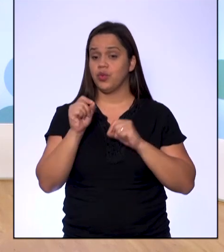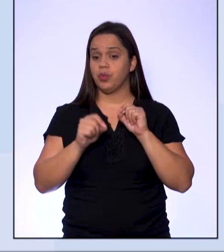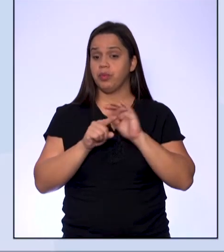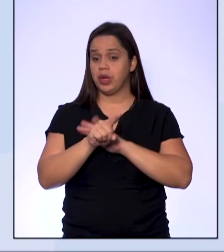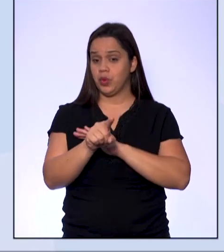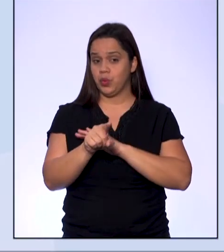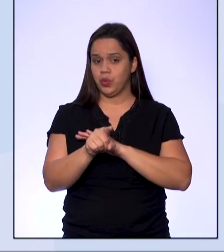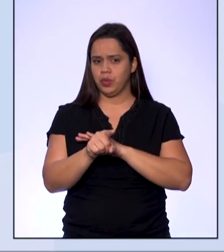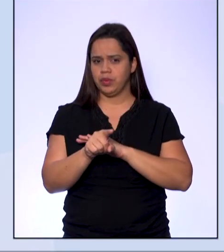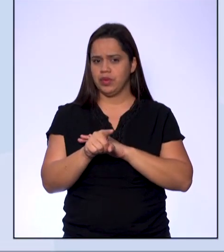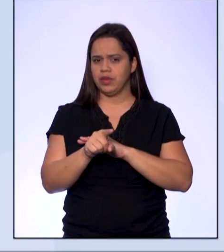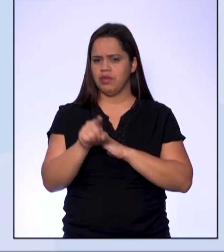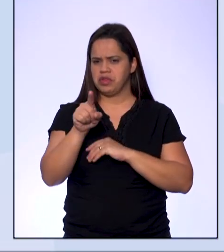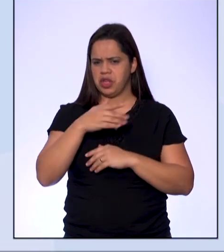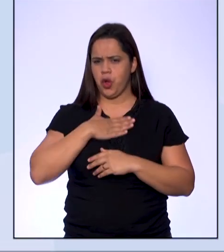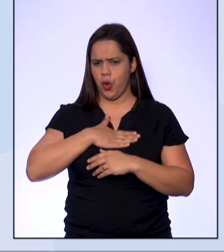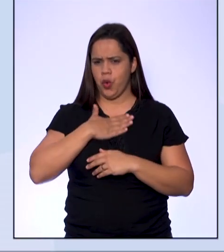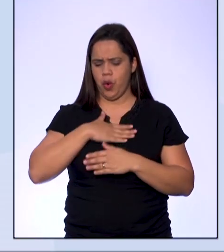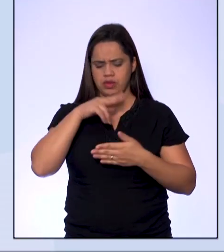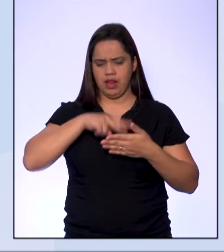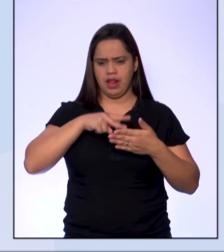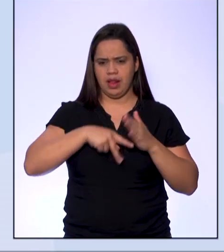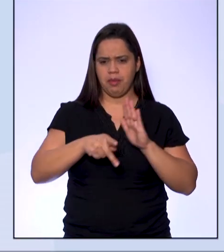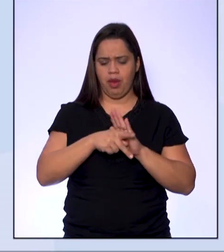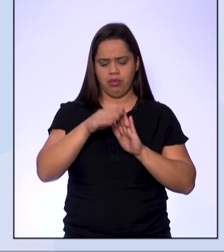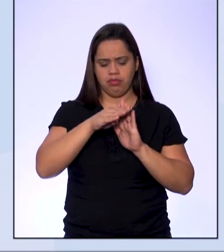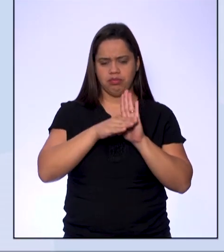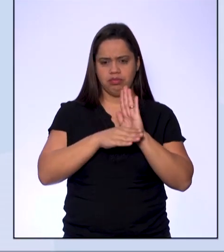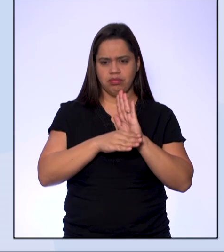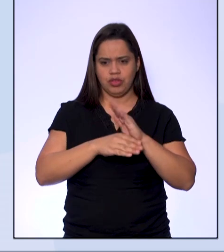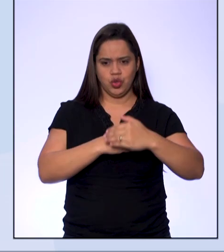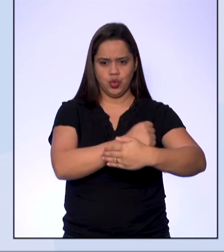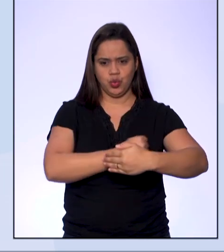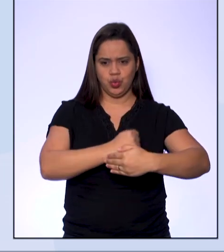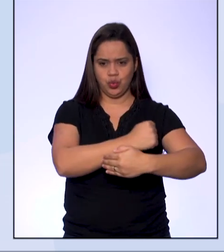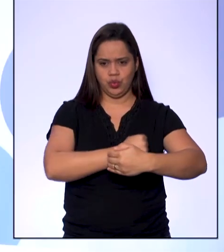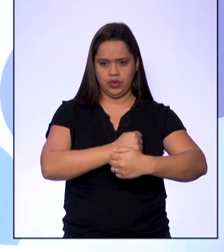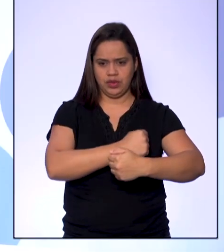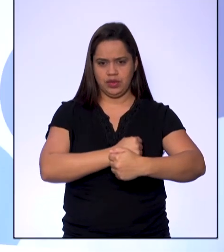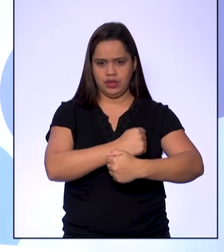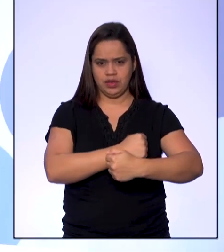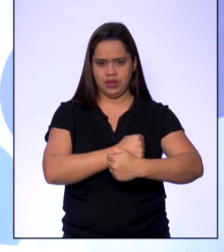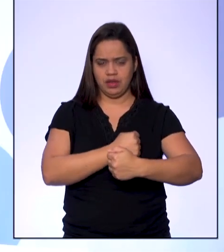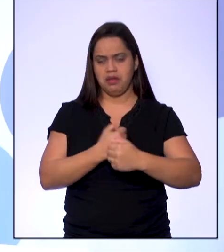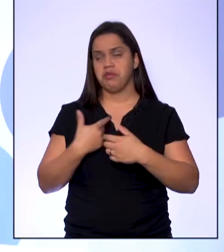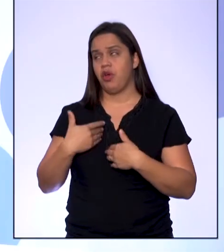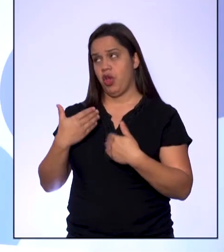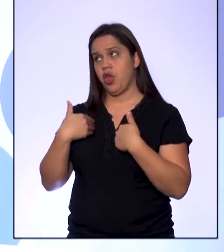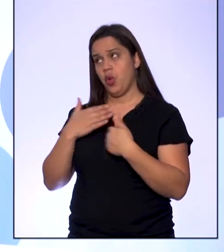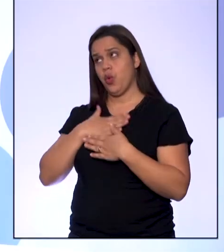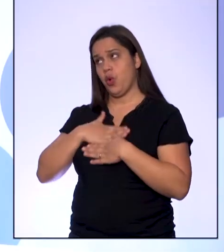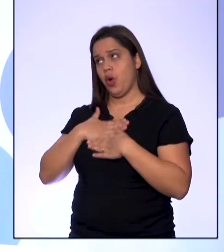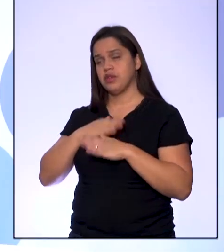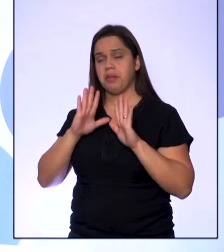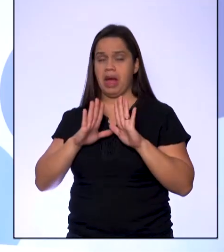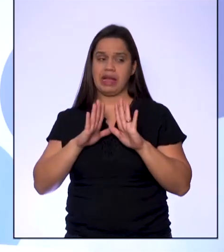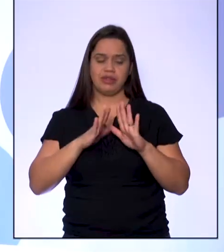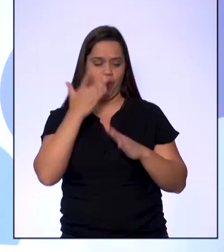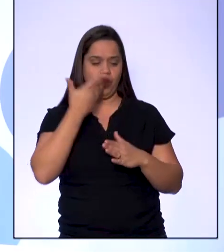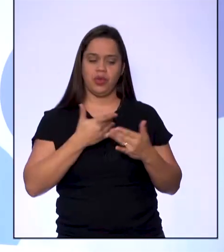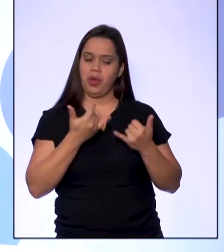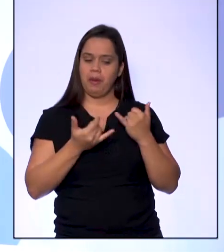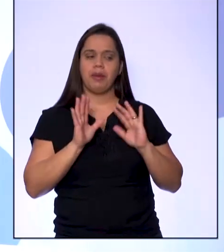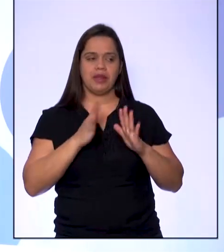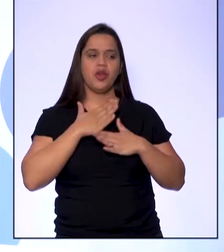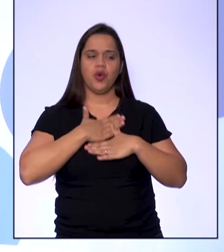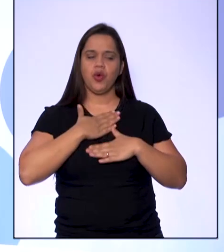Você gosta de ler receitas culinárias? Você gosta? Eu gosto bastante, viu? Não parece, mas eu gosto bastante de cozinhar, professor. Acho bem Olha,